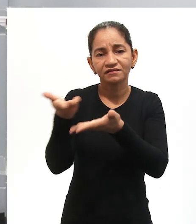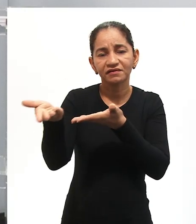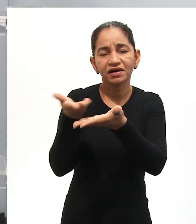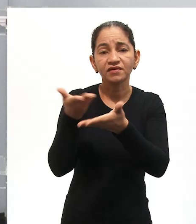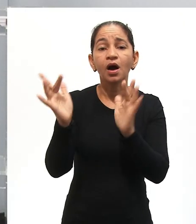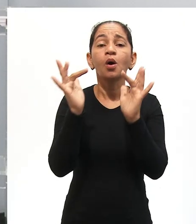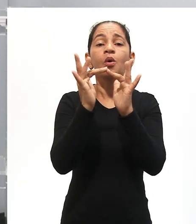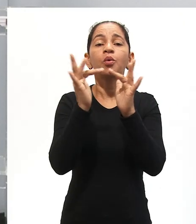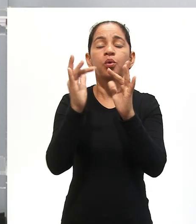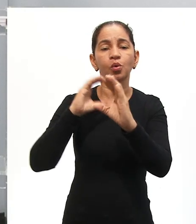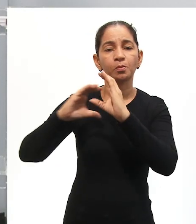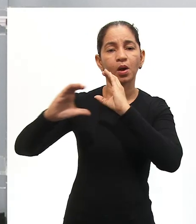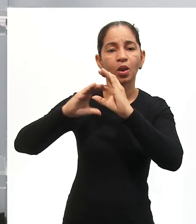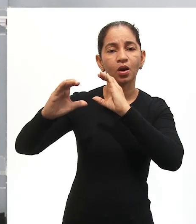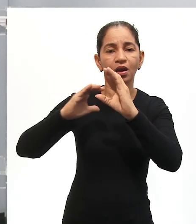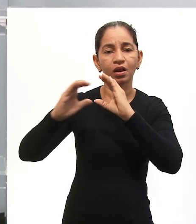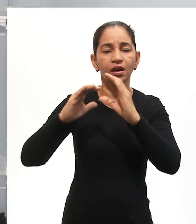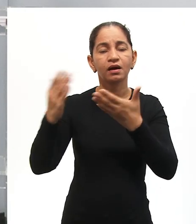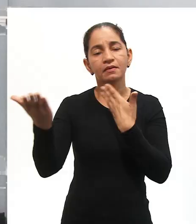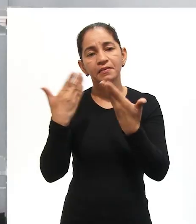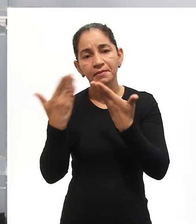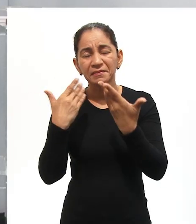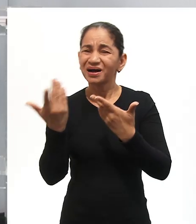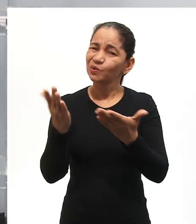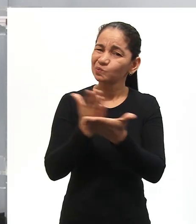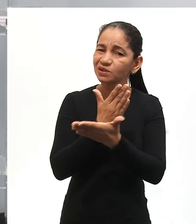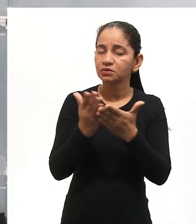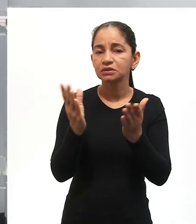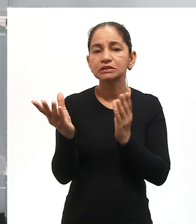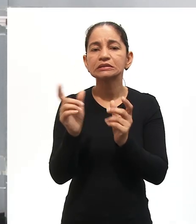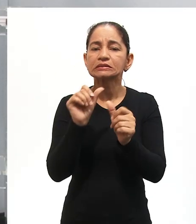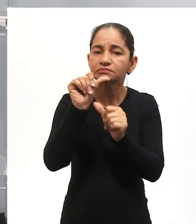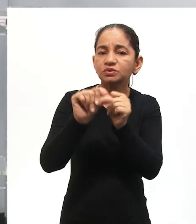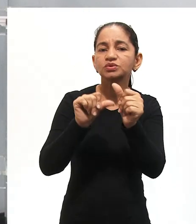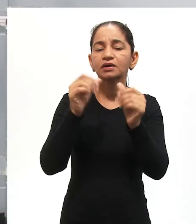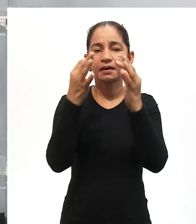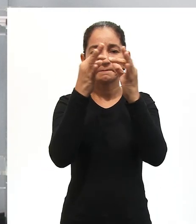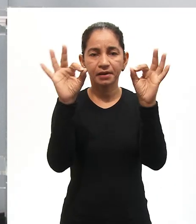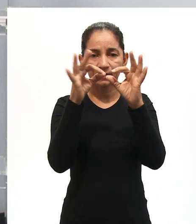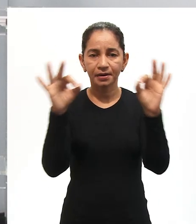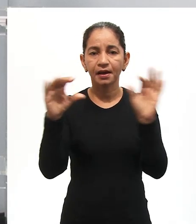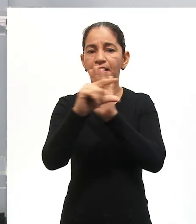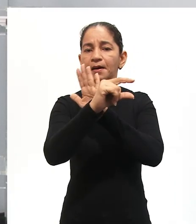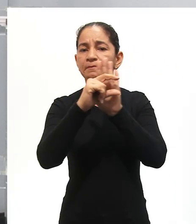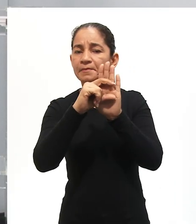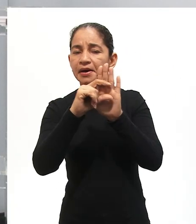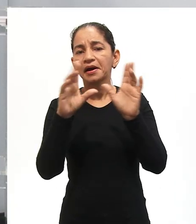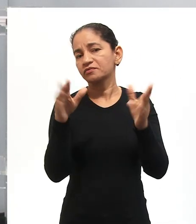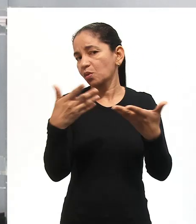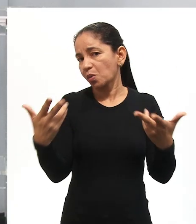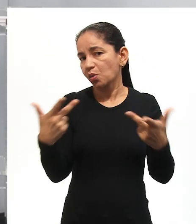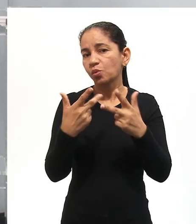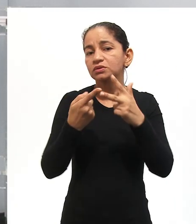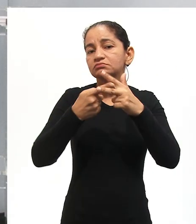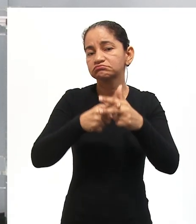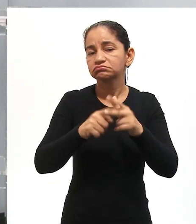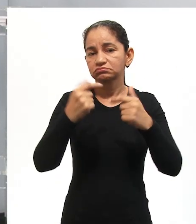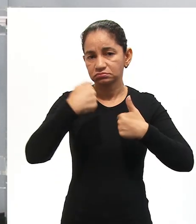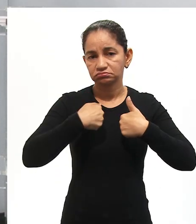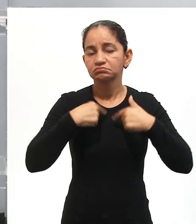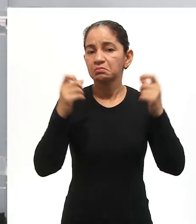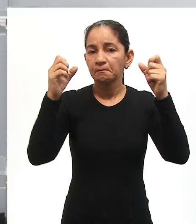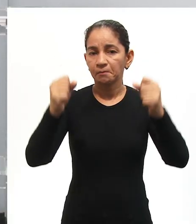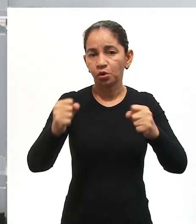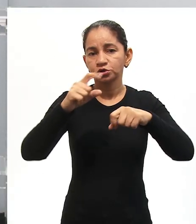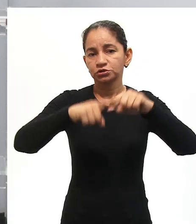para ele, se tiver mais alguma informação inconsistente, ele vai fazer os devidos ajustes e vai devolver para você fazer retificações.